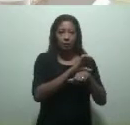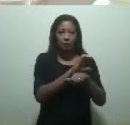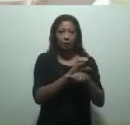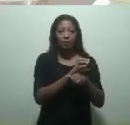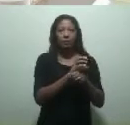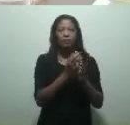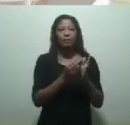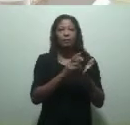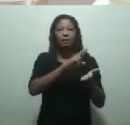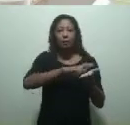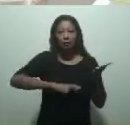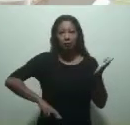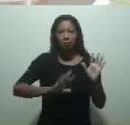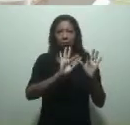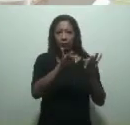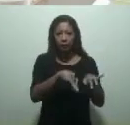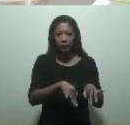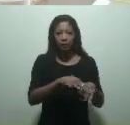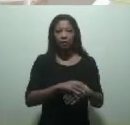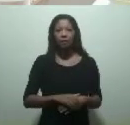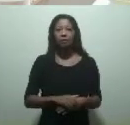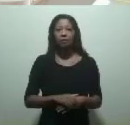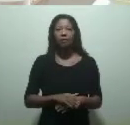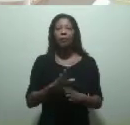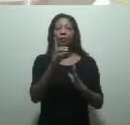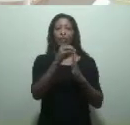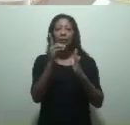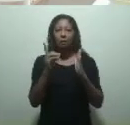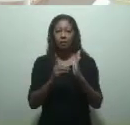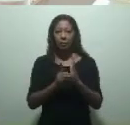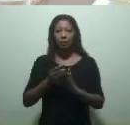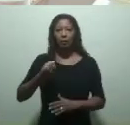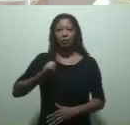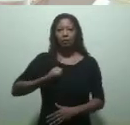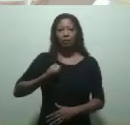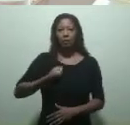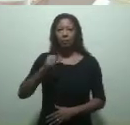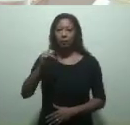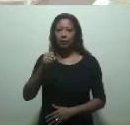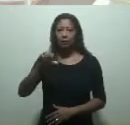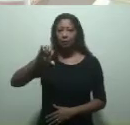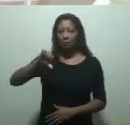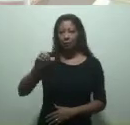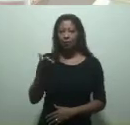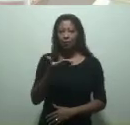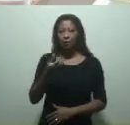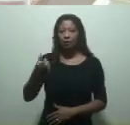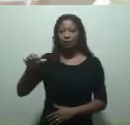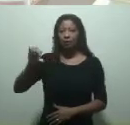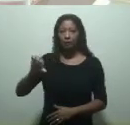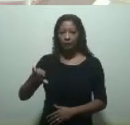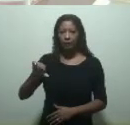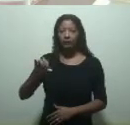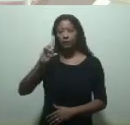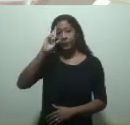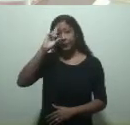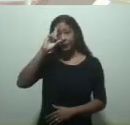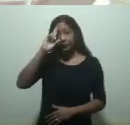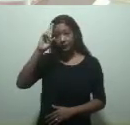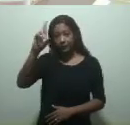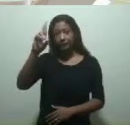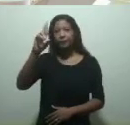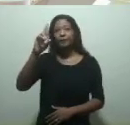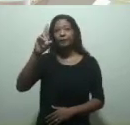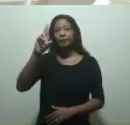e Redação Final ao Projeto de Decreto Legislativo número 89 de 2019, de autoria da